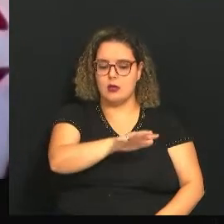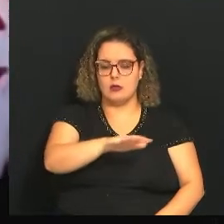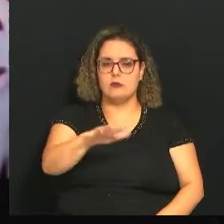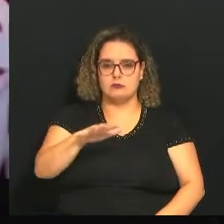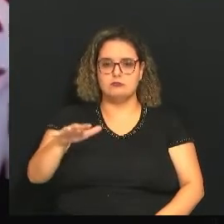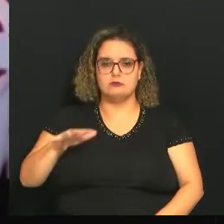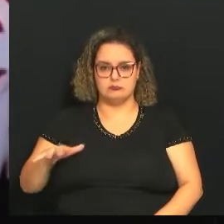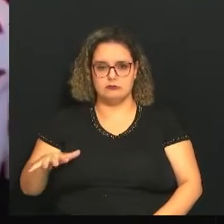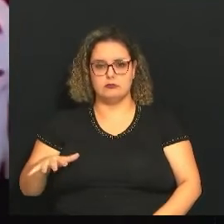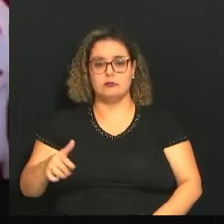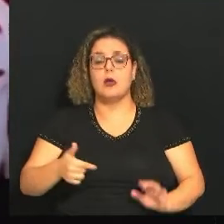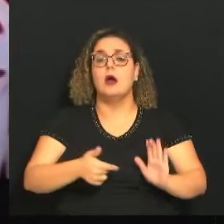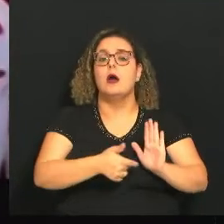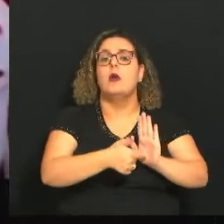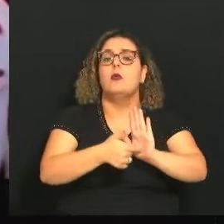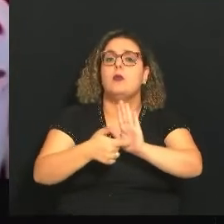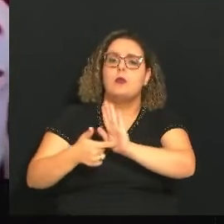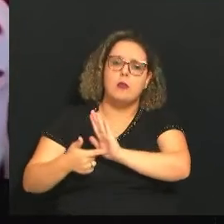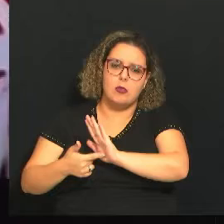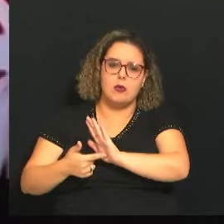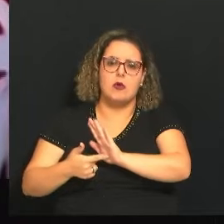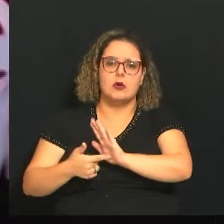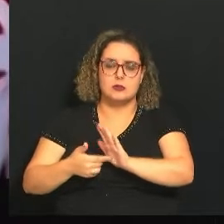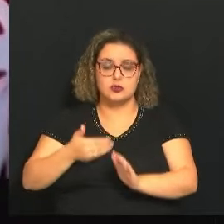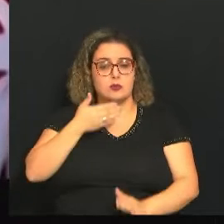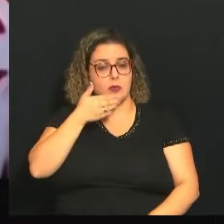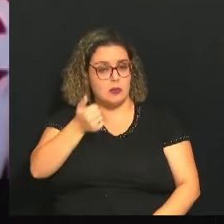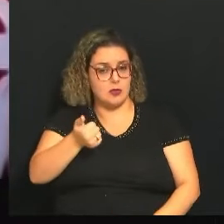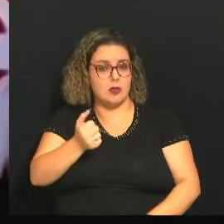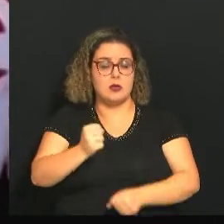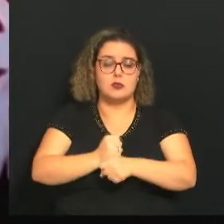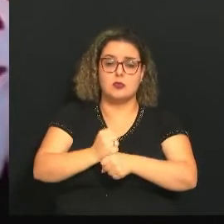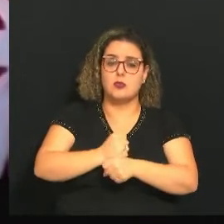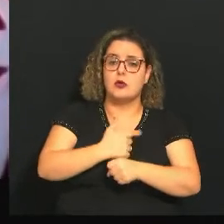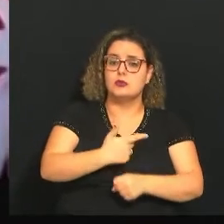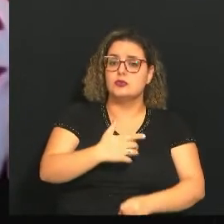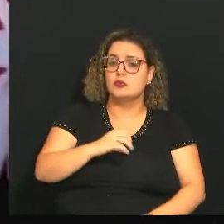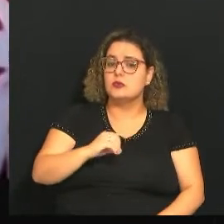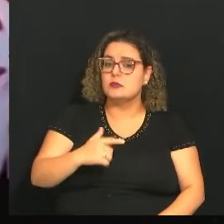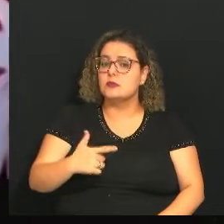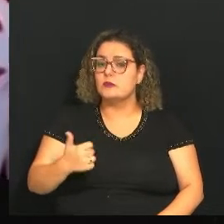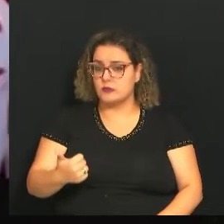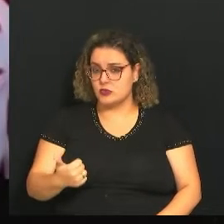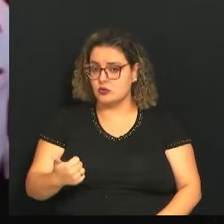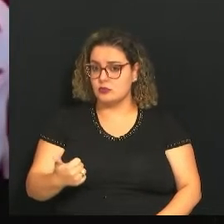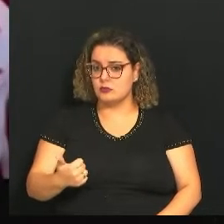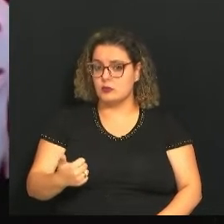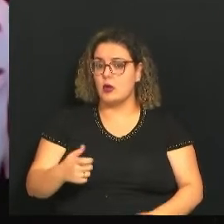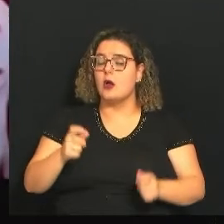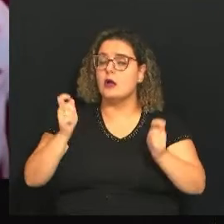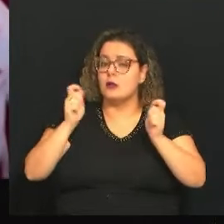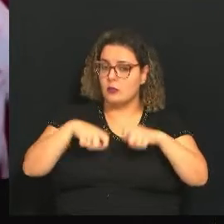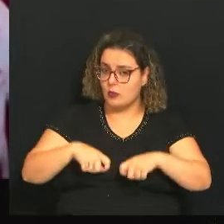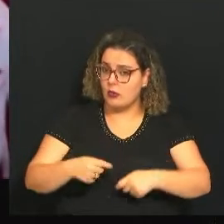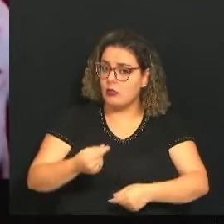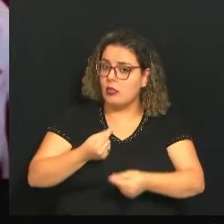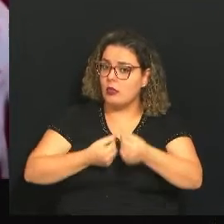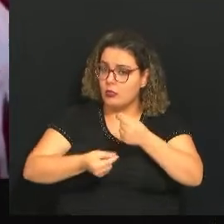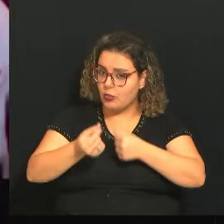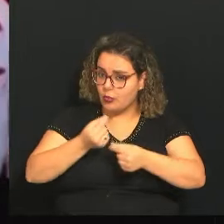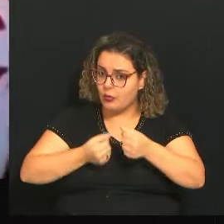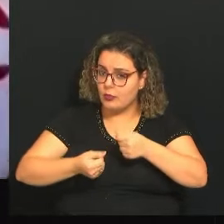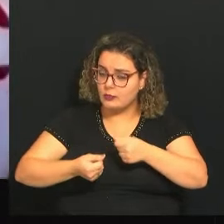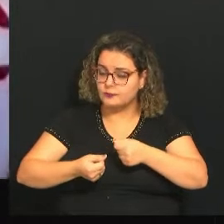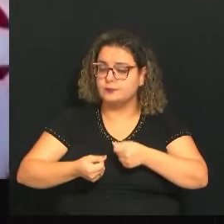uma recuperação na receita em 2021, né? Então, esse potencial econômico que a cidade